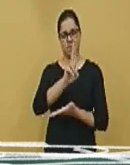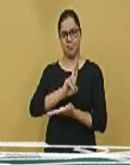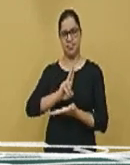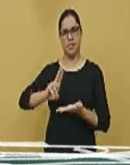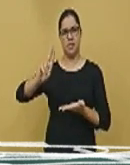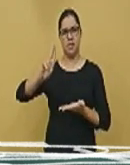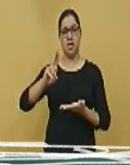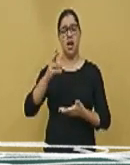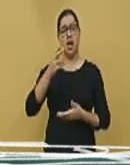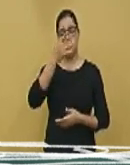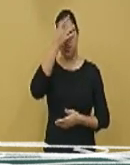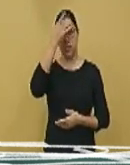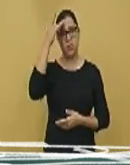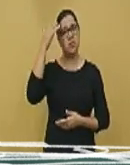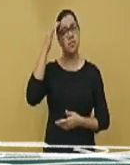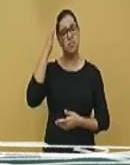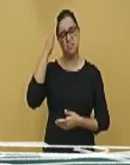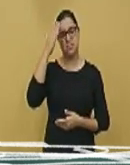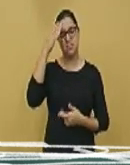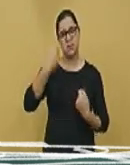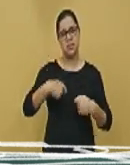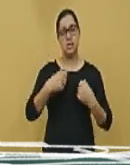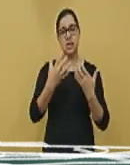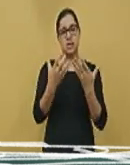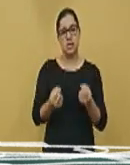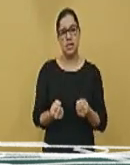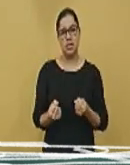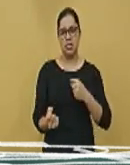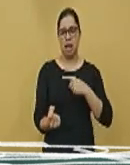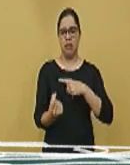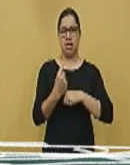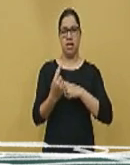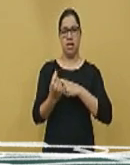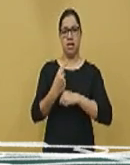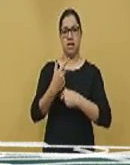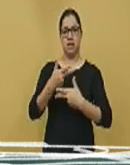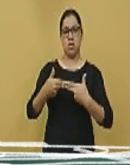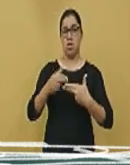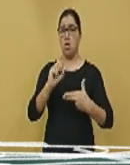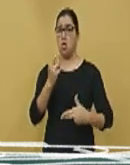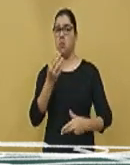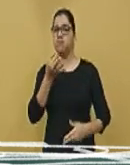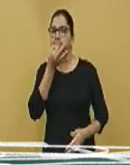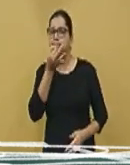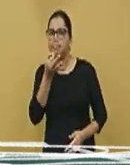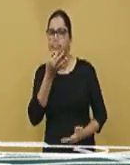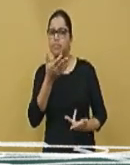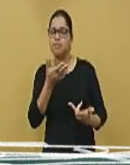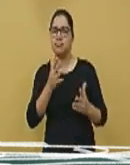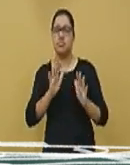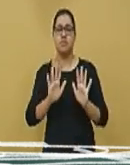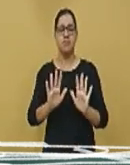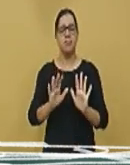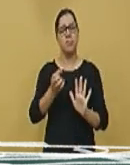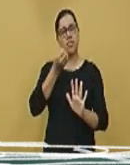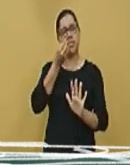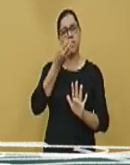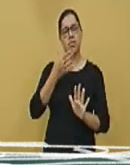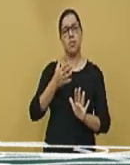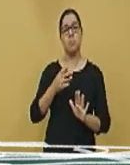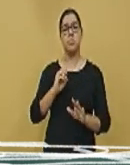que saber receber críticas. Críticas é uma coisa muito boa, né? Então, assim, quando eu